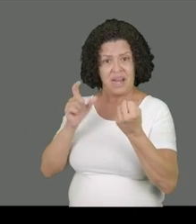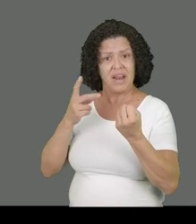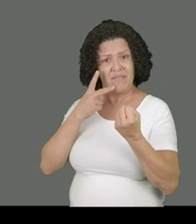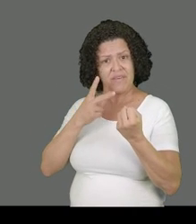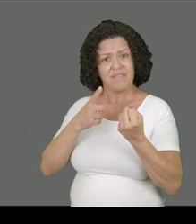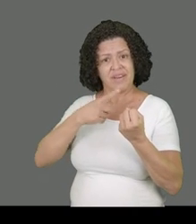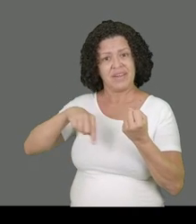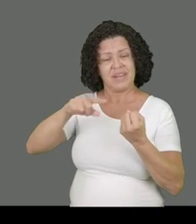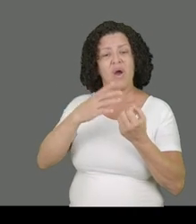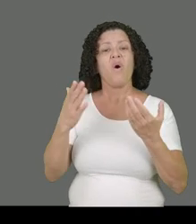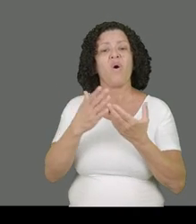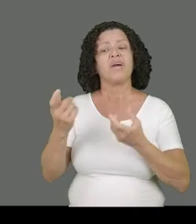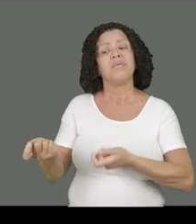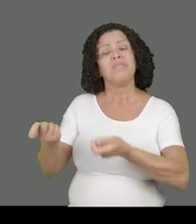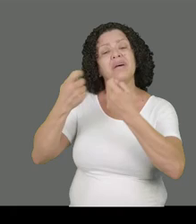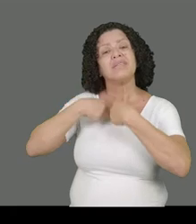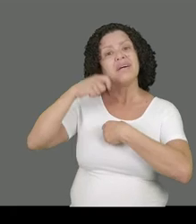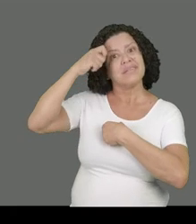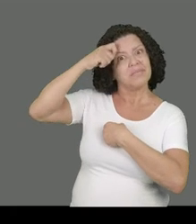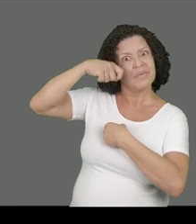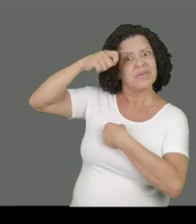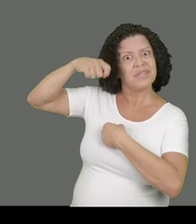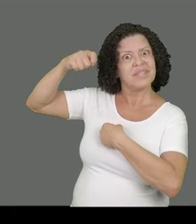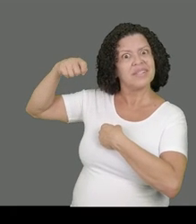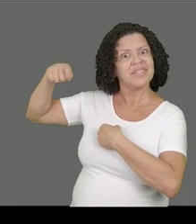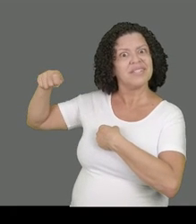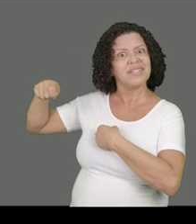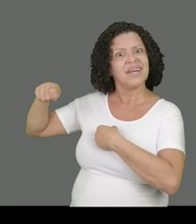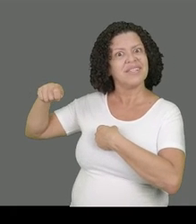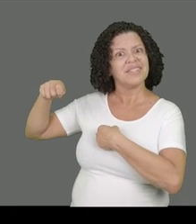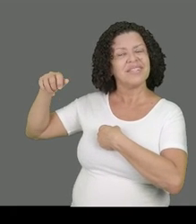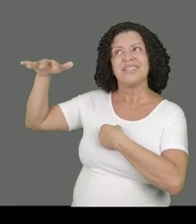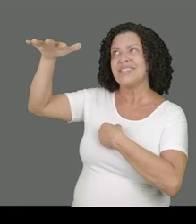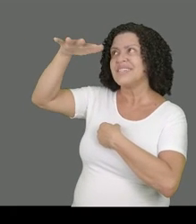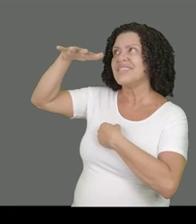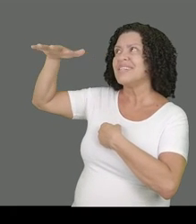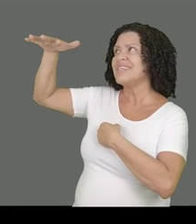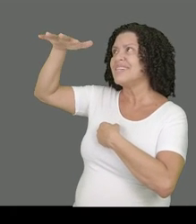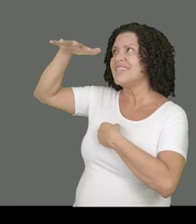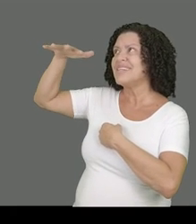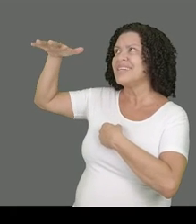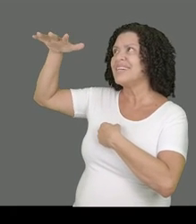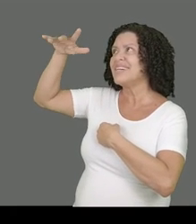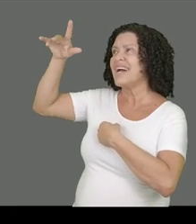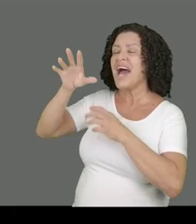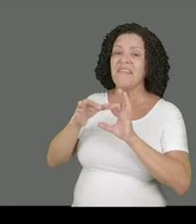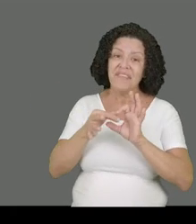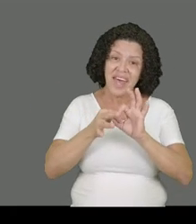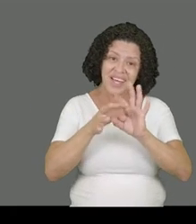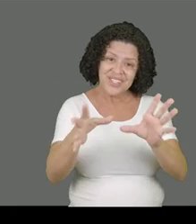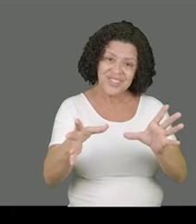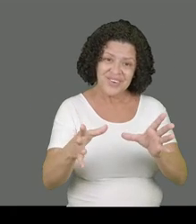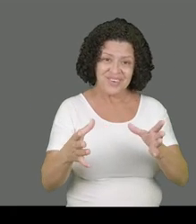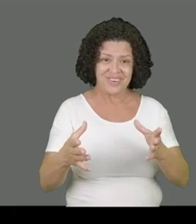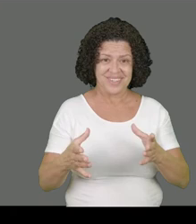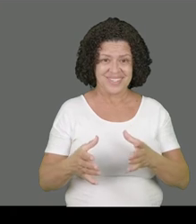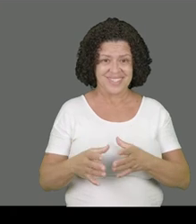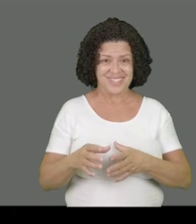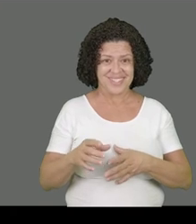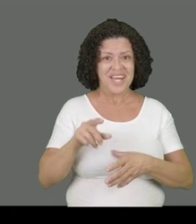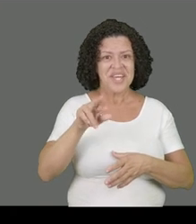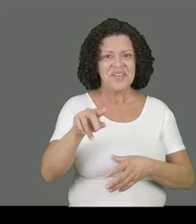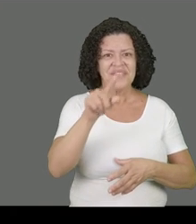Ela veio falar conosco, ela nos trouxe essa mensagem, porque o Alto Iluminado permitiu